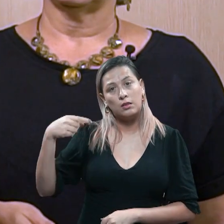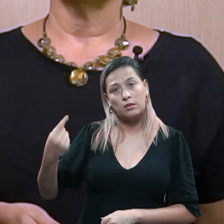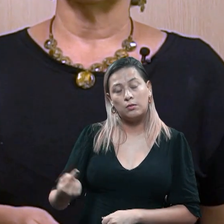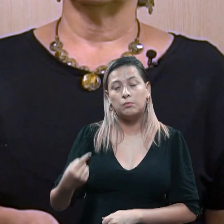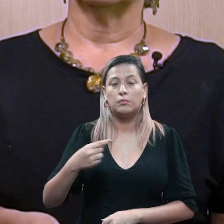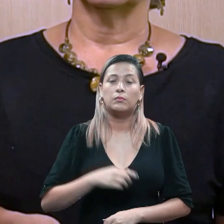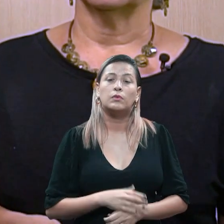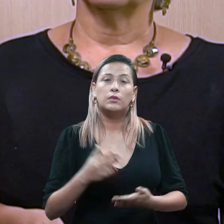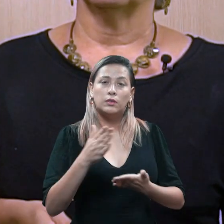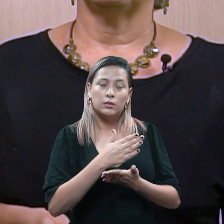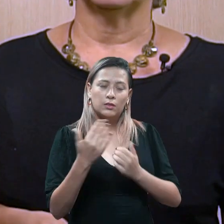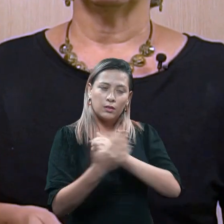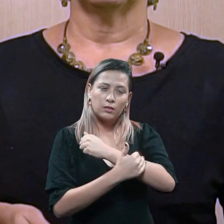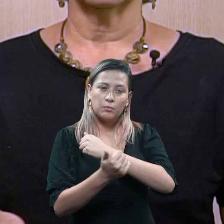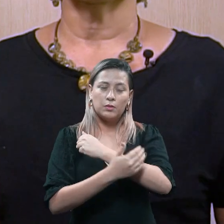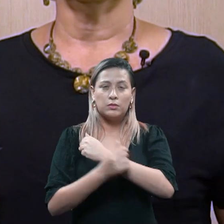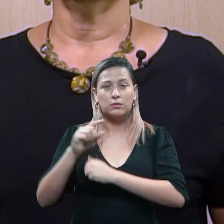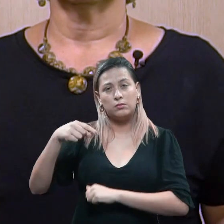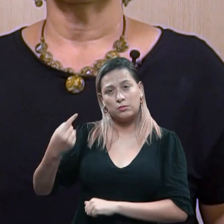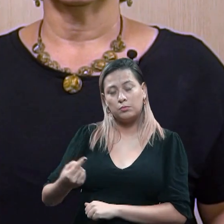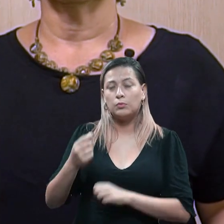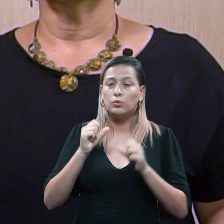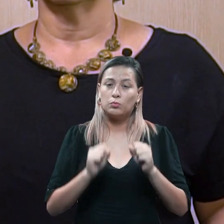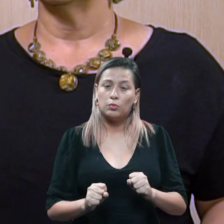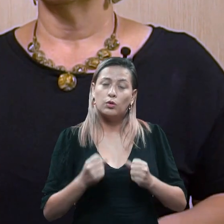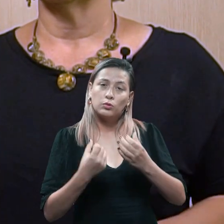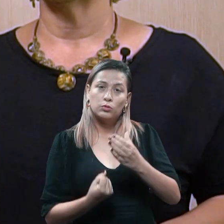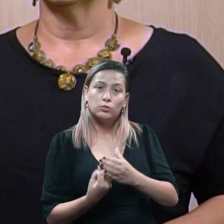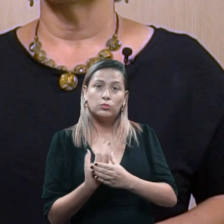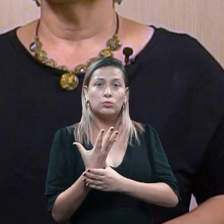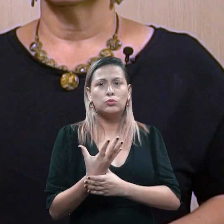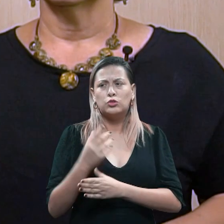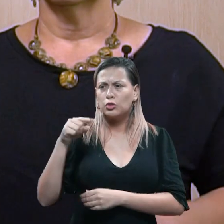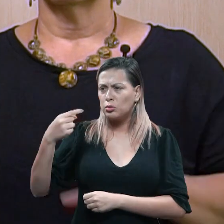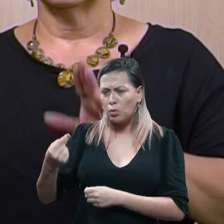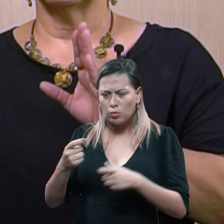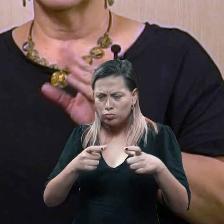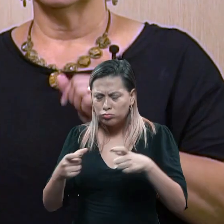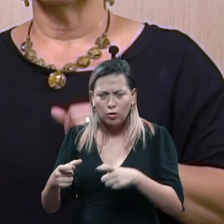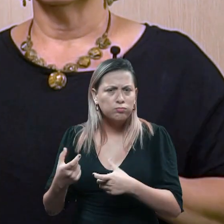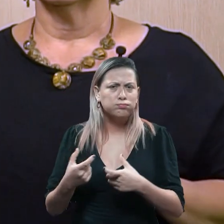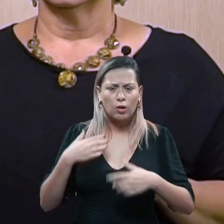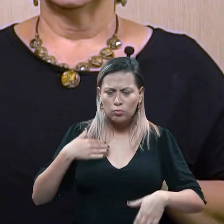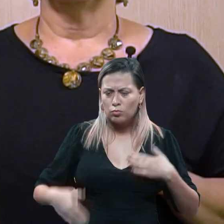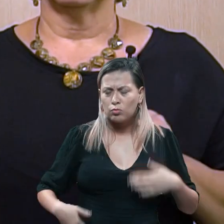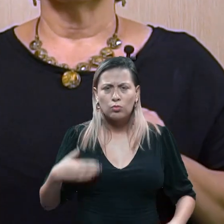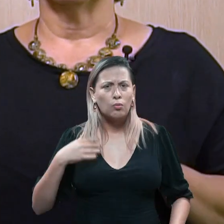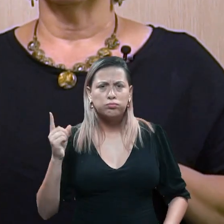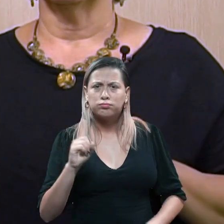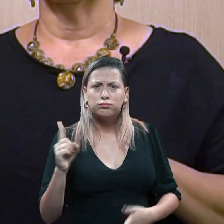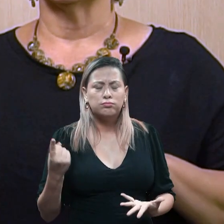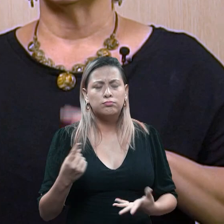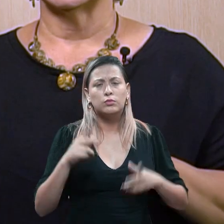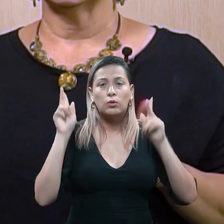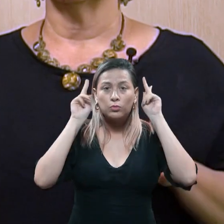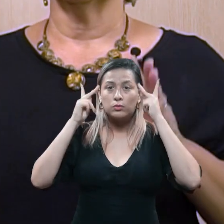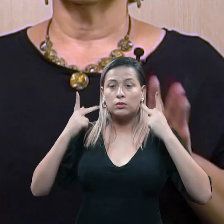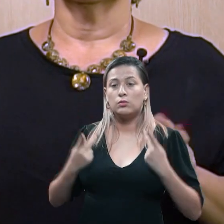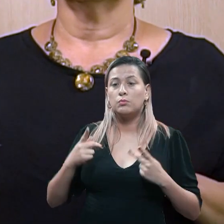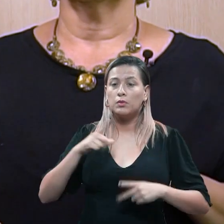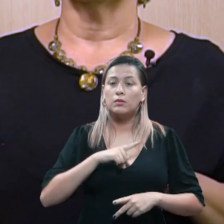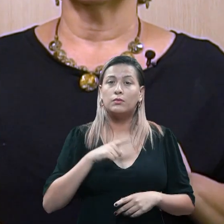algumas partes, o pelo pode começar a aparecer e em outras não. O ser humano, ele passa por